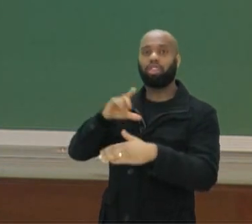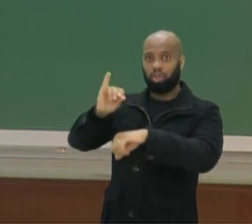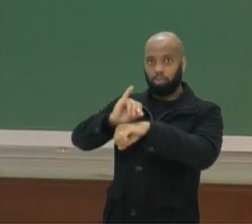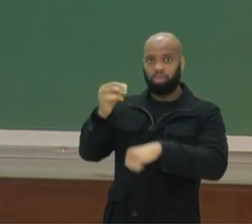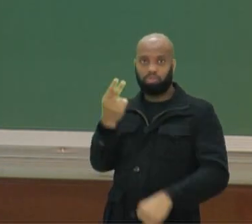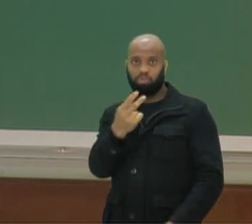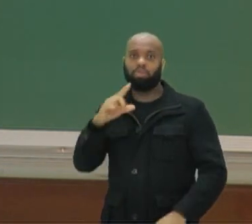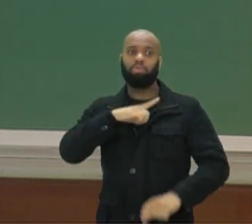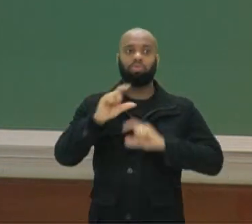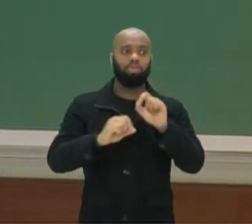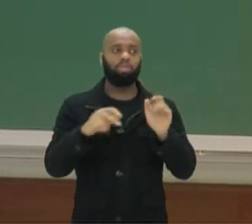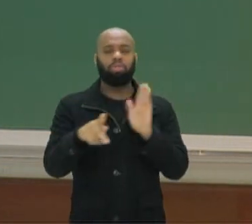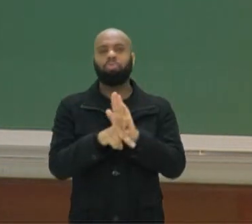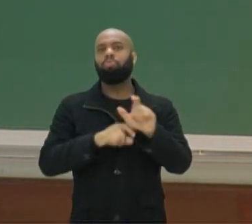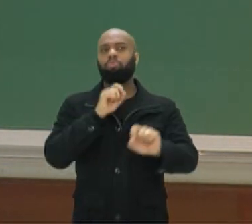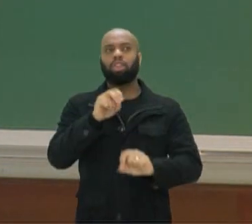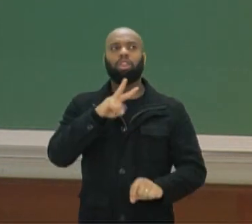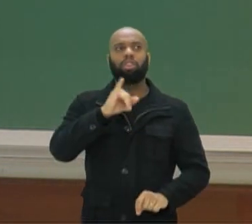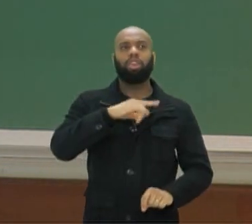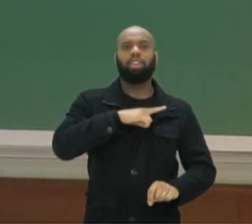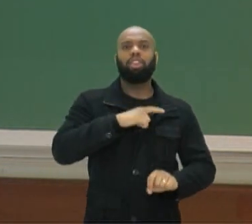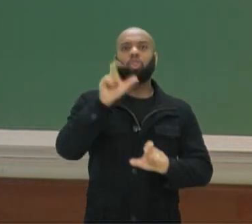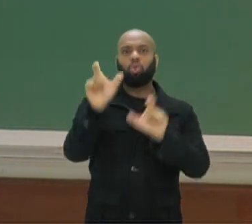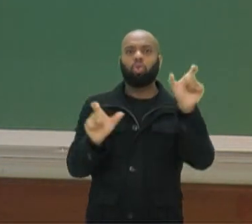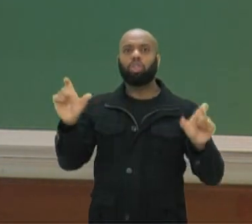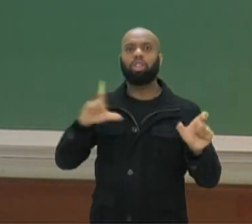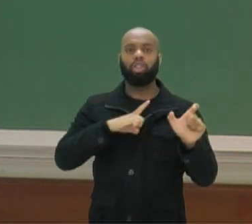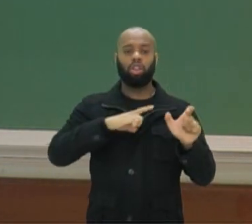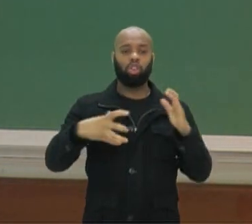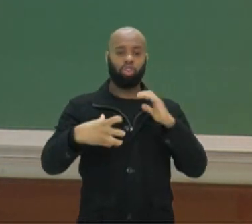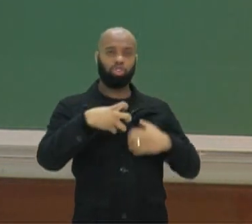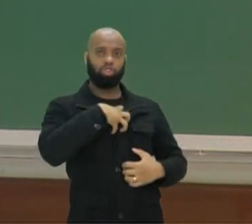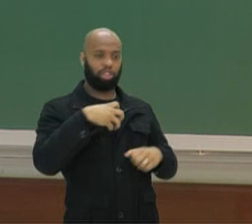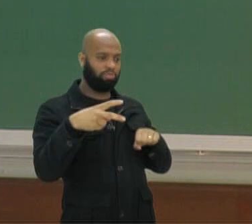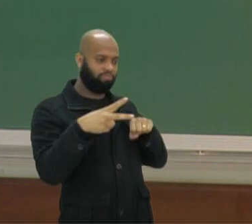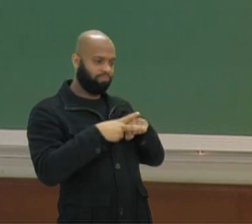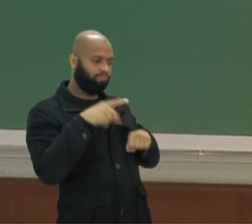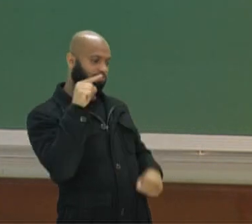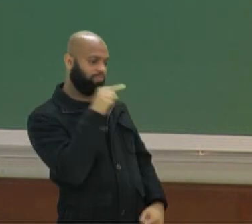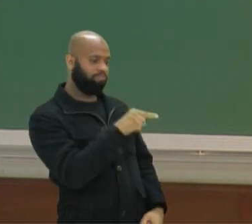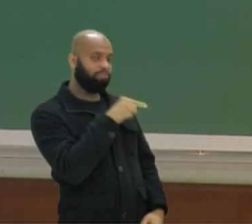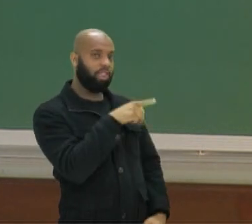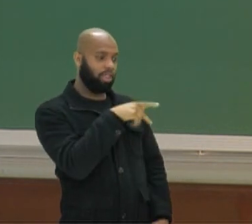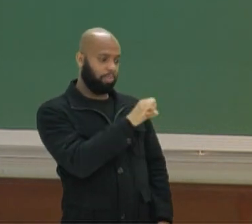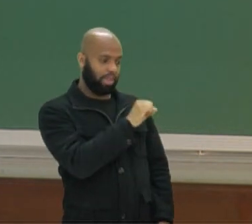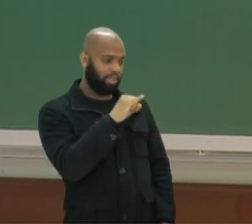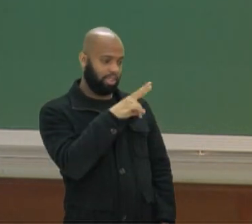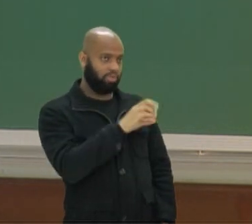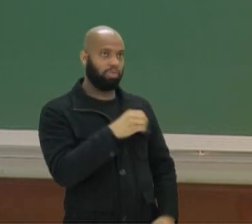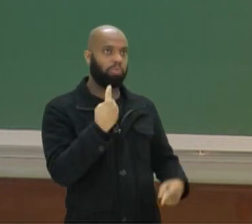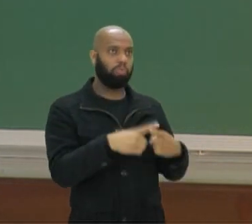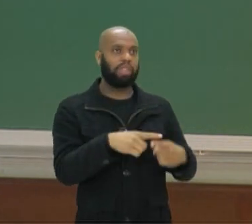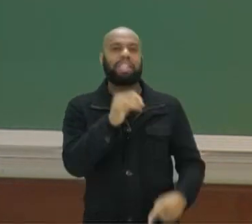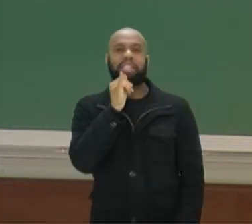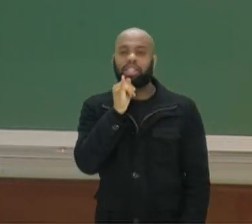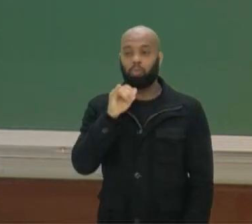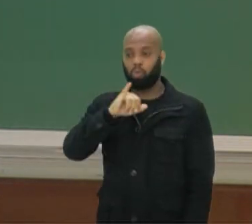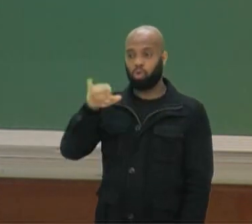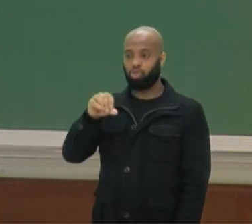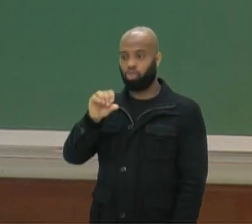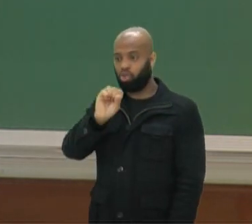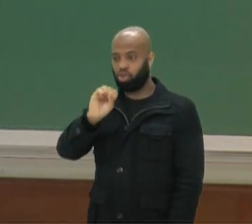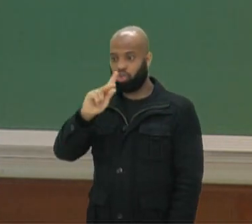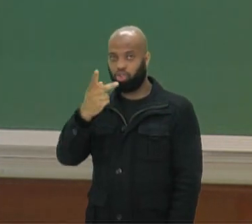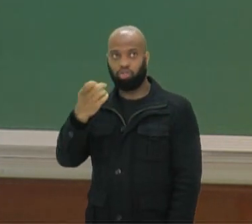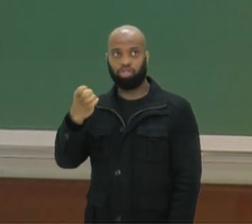objetos, eles passam a ser sujeito na voz passiva. Por exemplo, Josh will be given a new book by